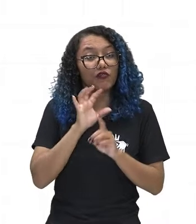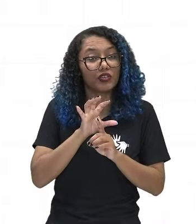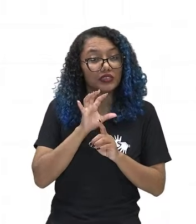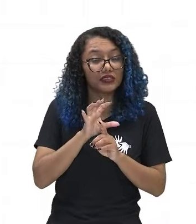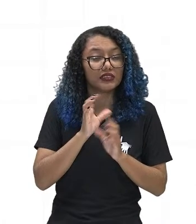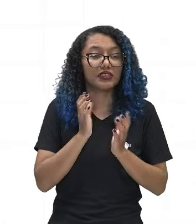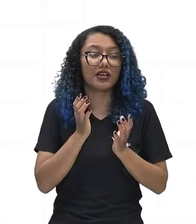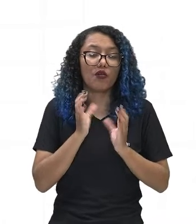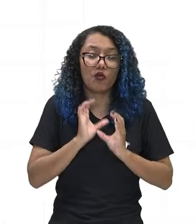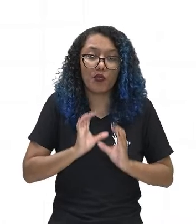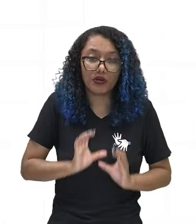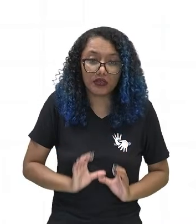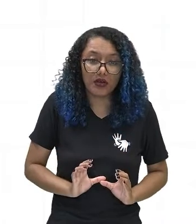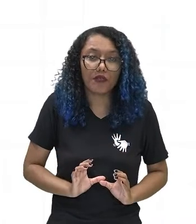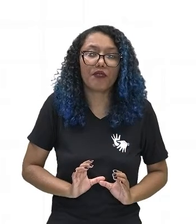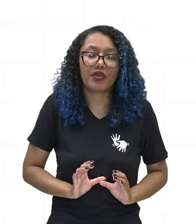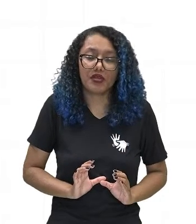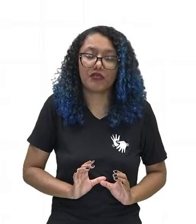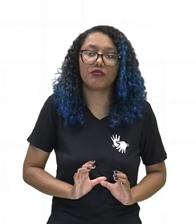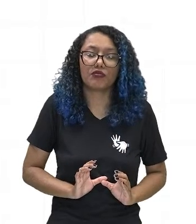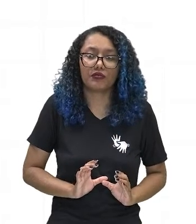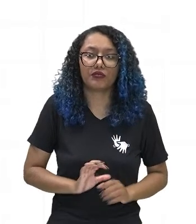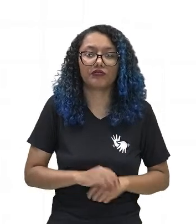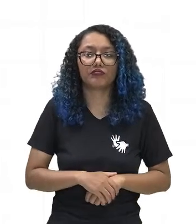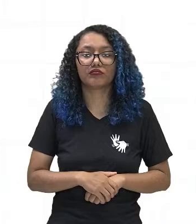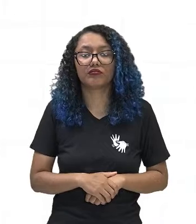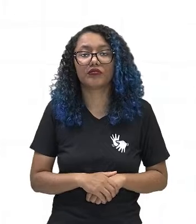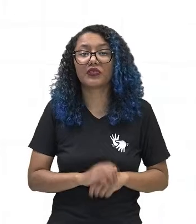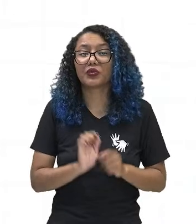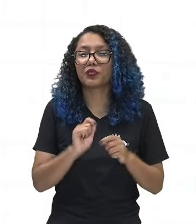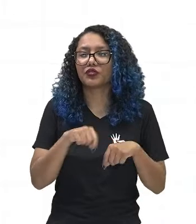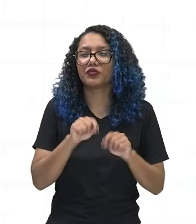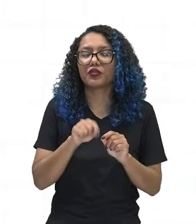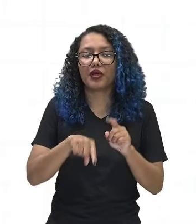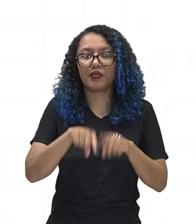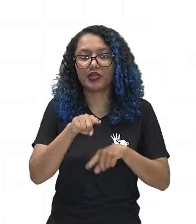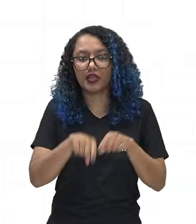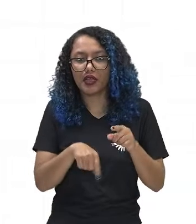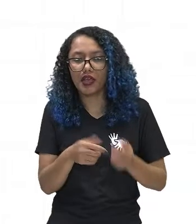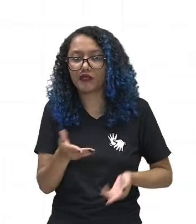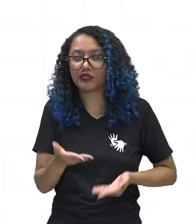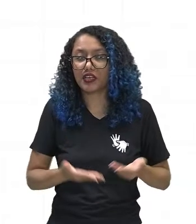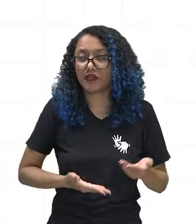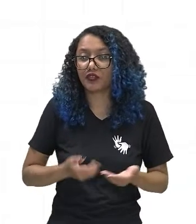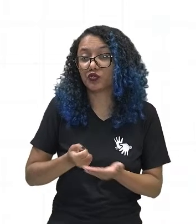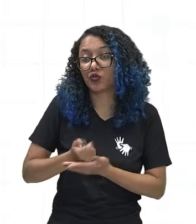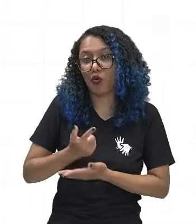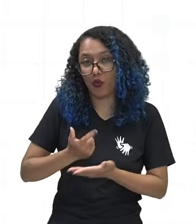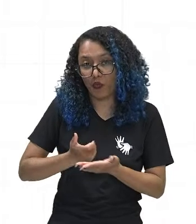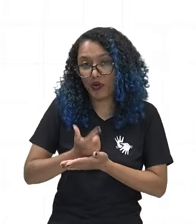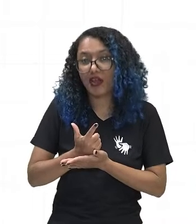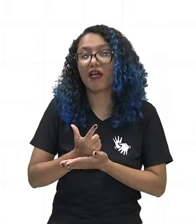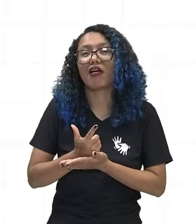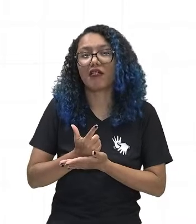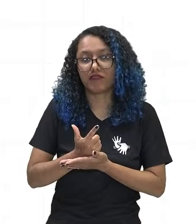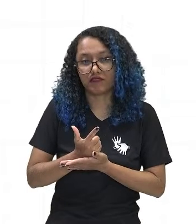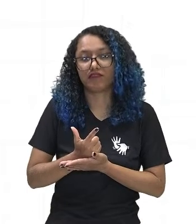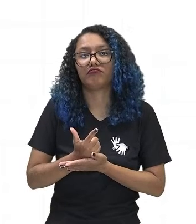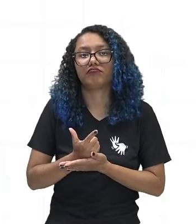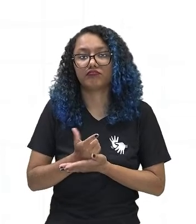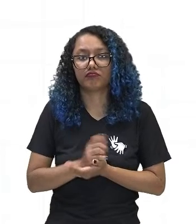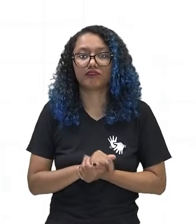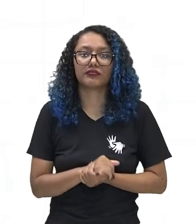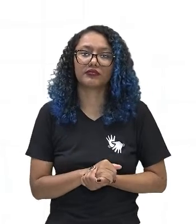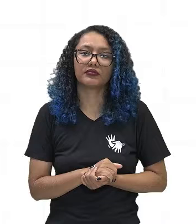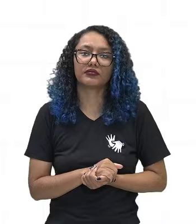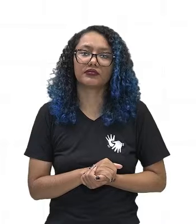das pessoas para comprar, para adquirir produtos e serviços. A propaganda, ela vai buscar